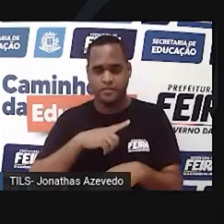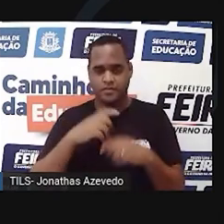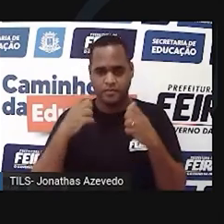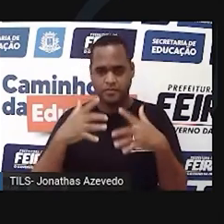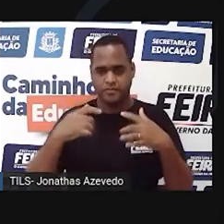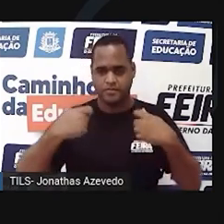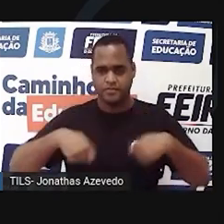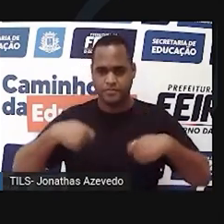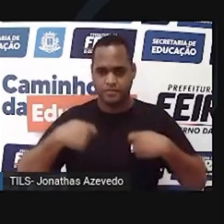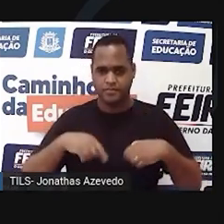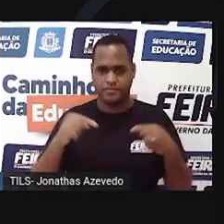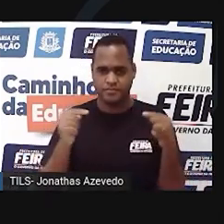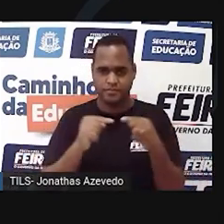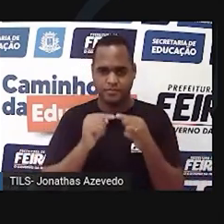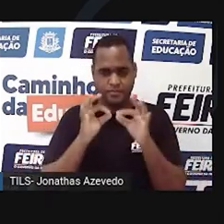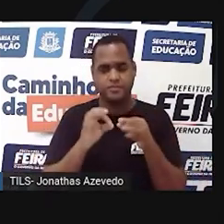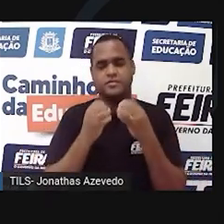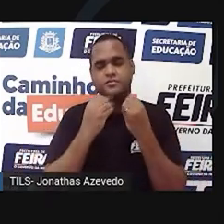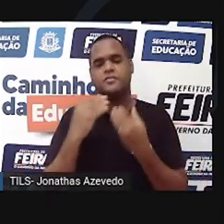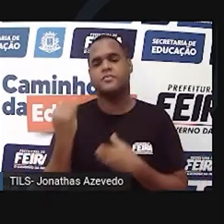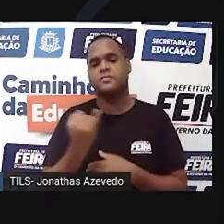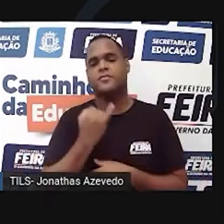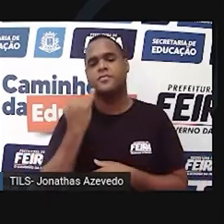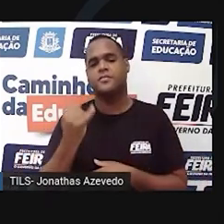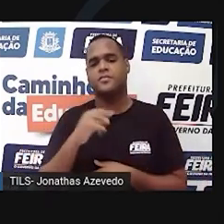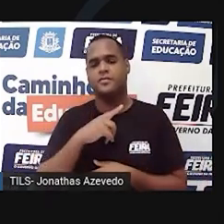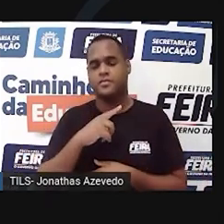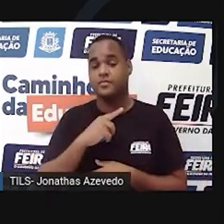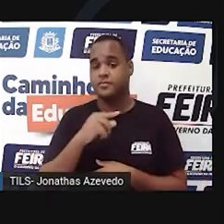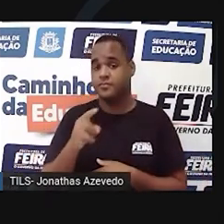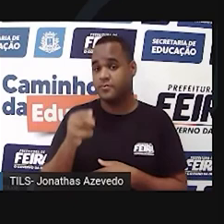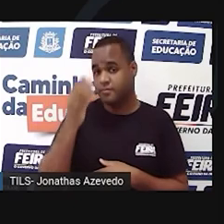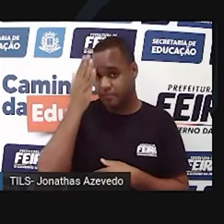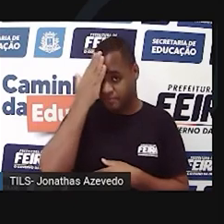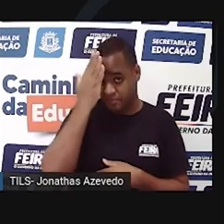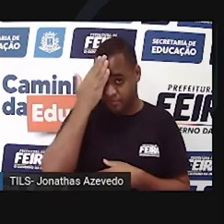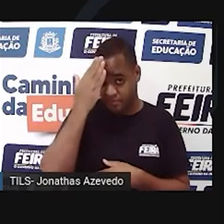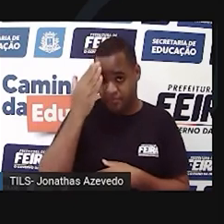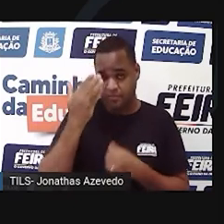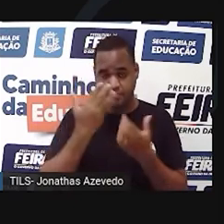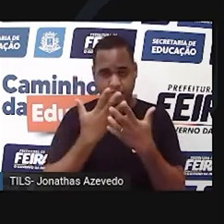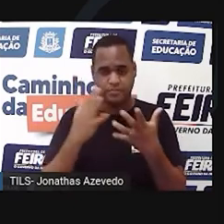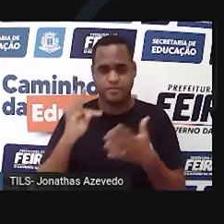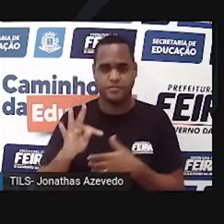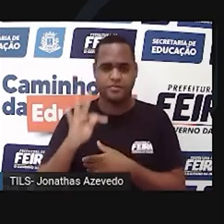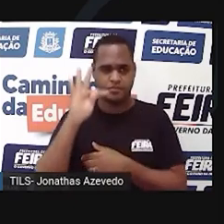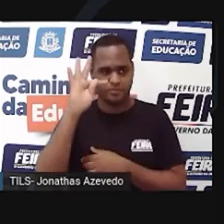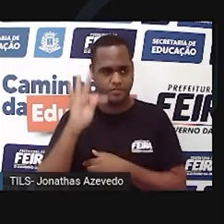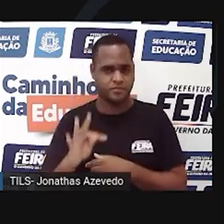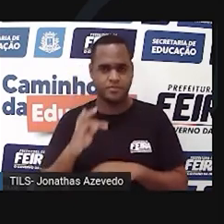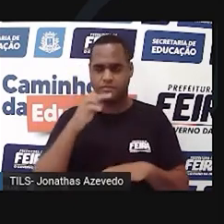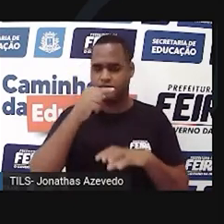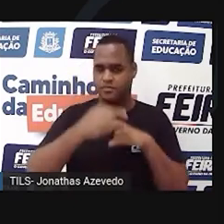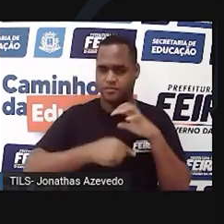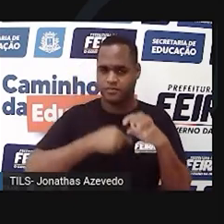de uma coisa bastante importante. Você sabia que a temperatura mundial está aumentando